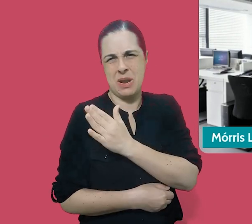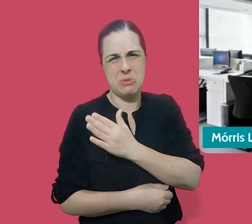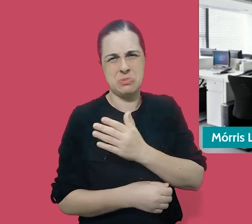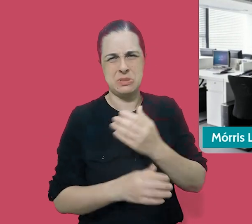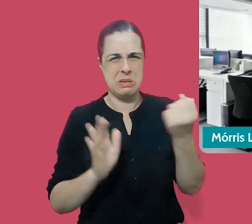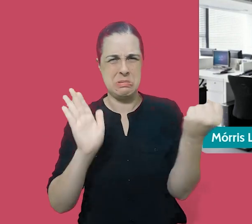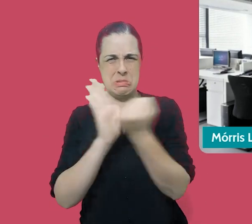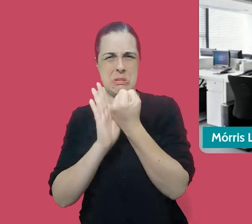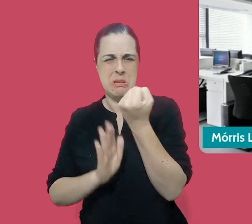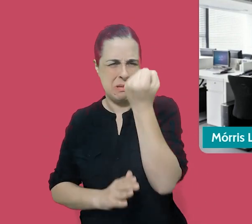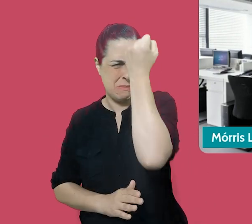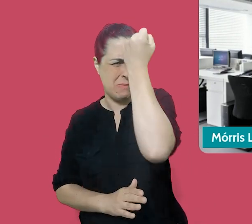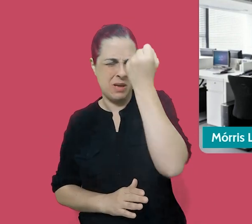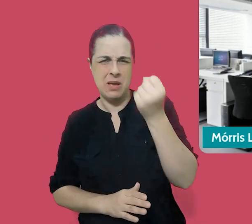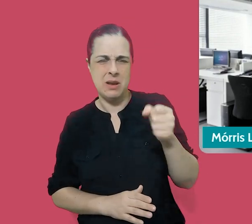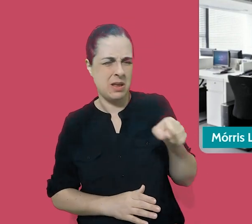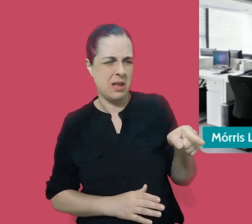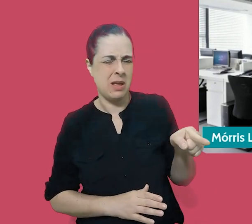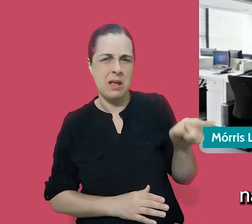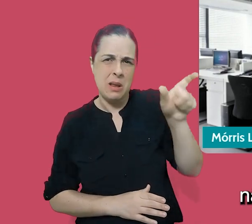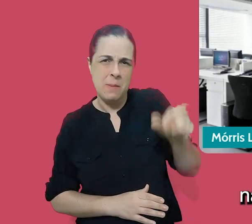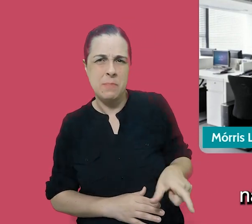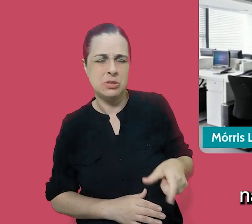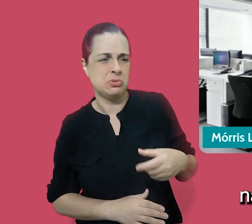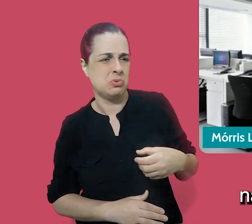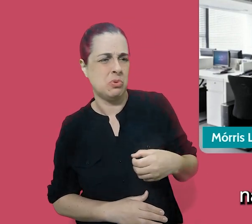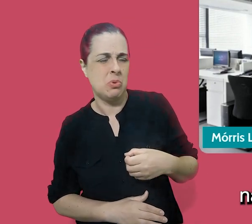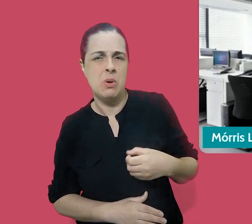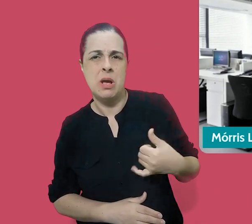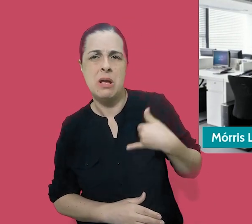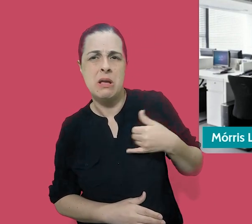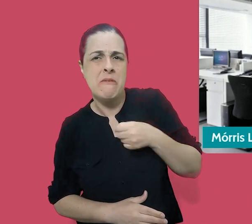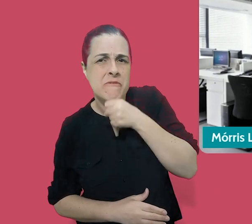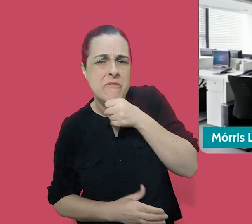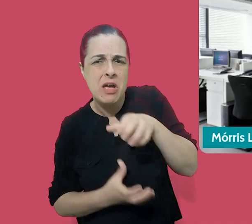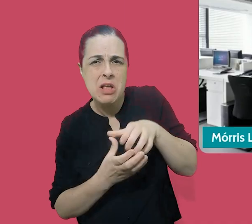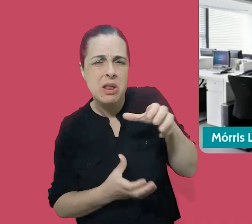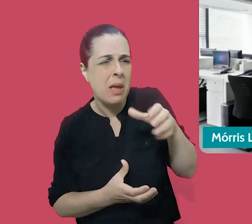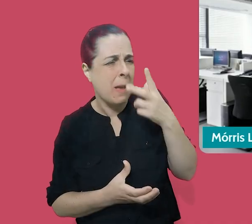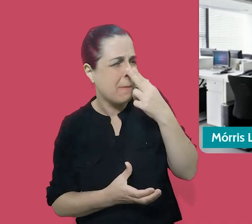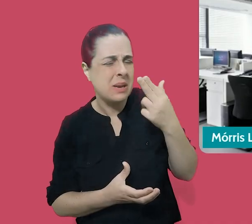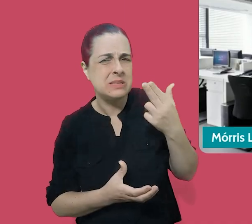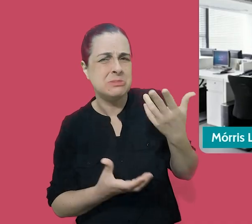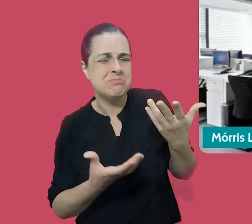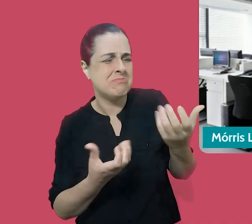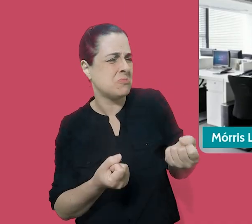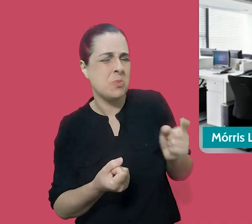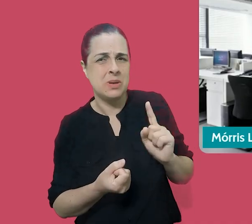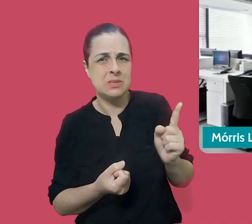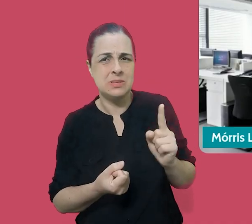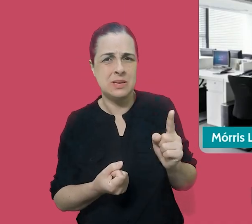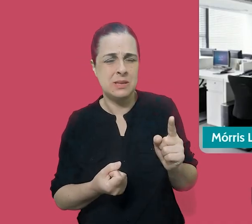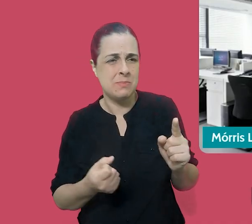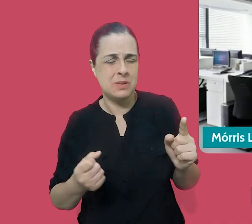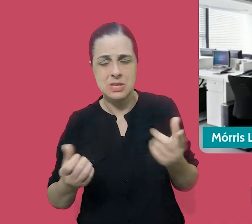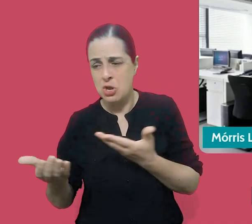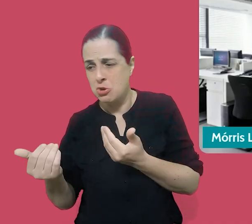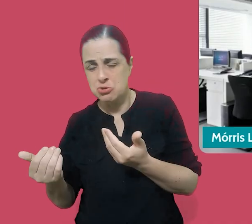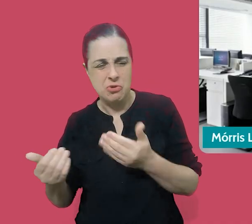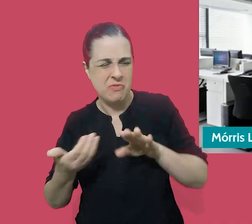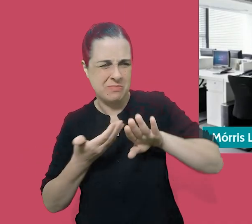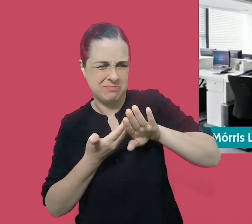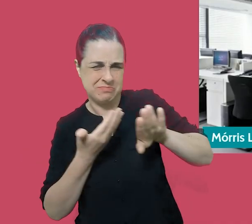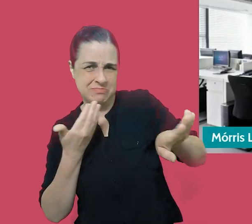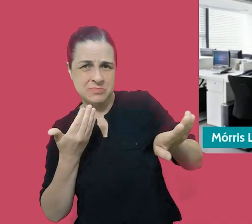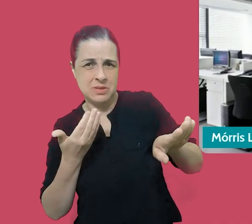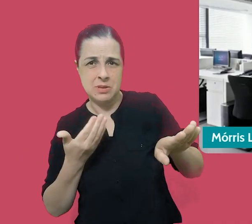não, quando são ainda um pouco mais jovens, não se conectam com isso. Tem até uma frase que velho é sempre o outro. Eu nunca me sinto velho. Se eu